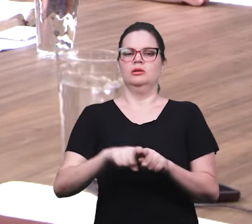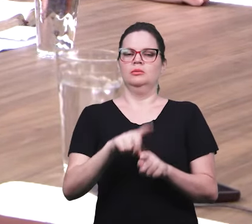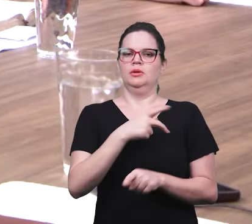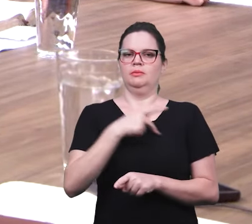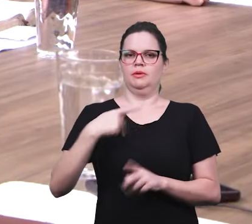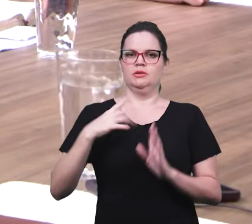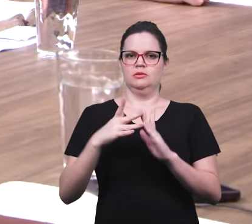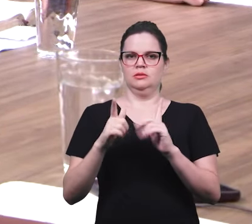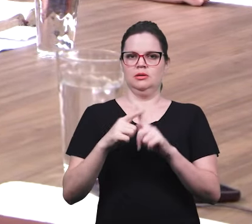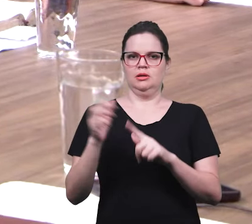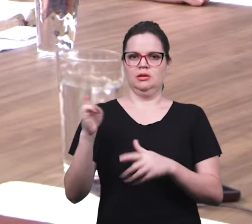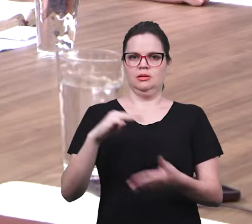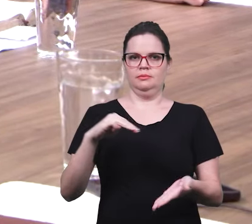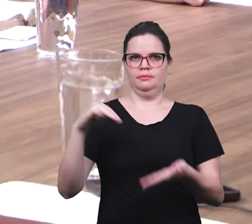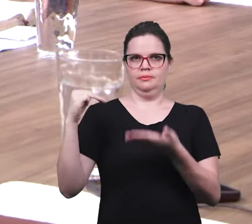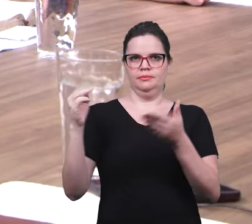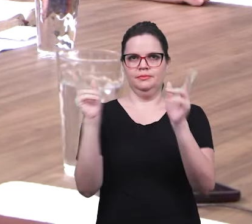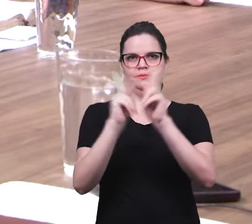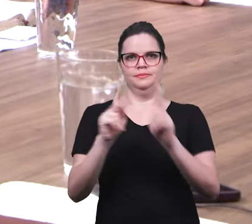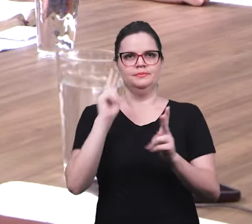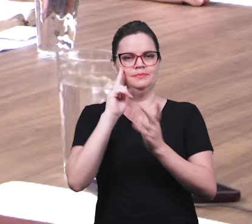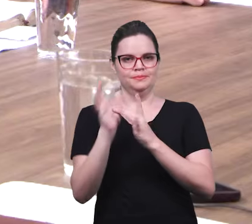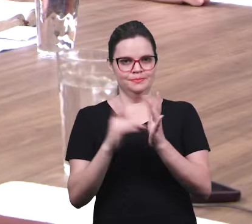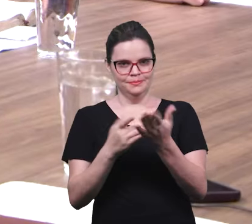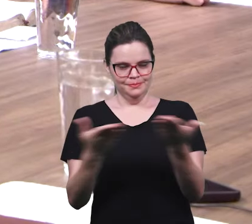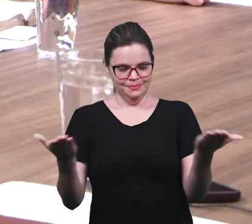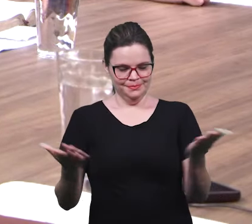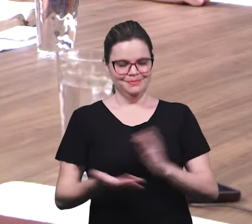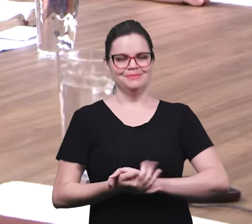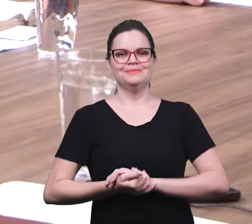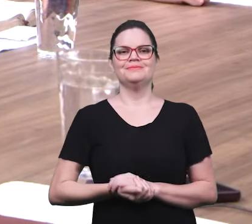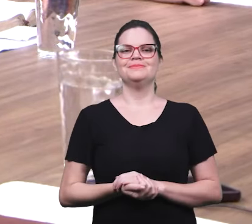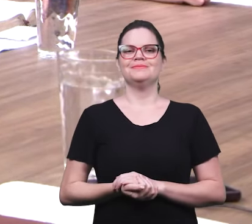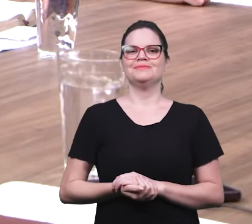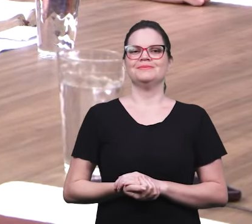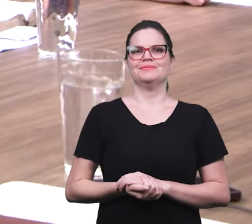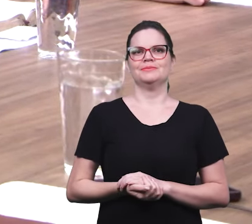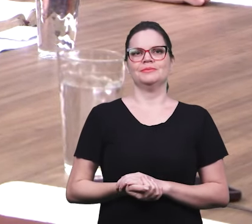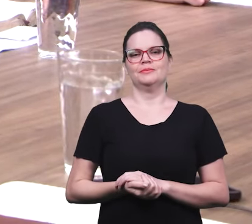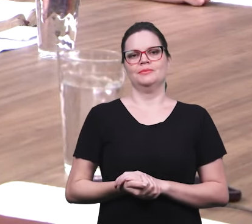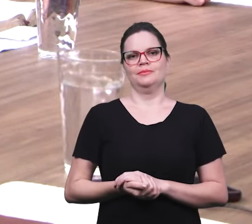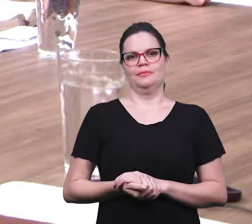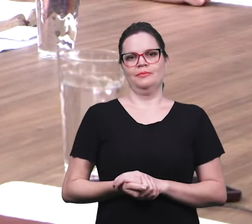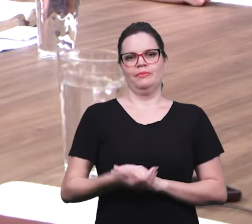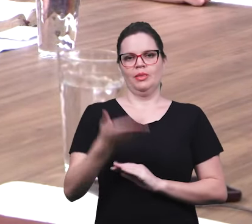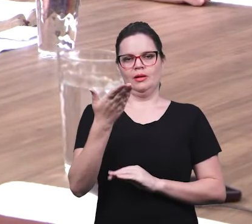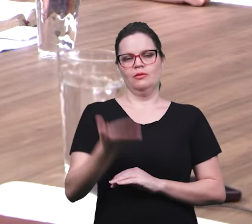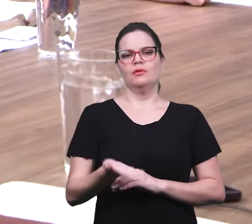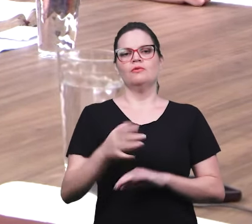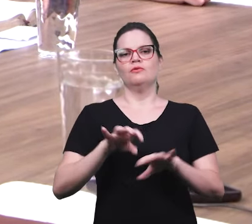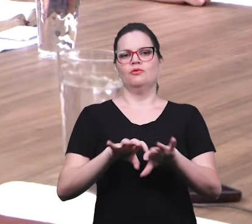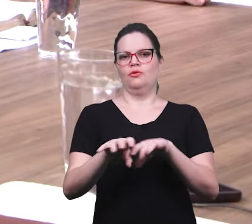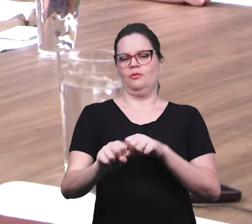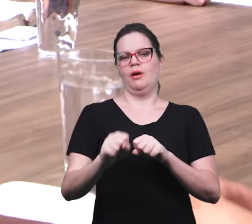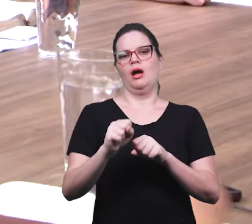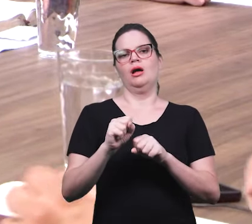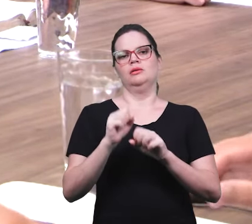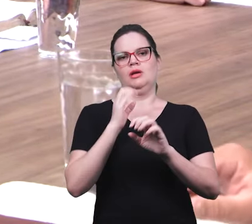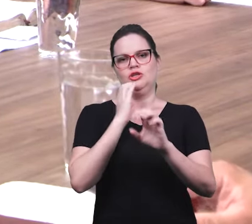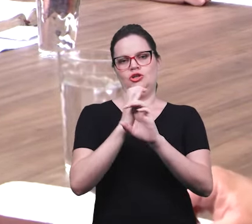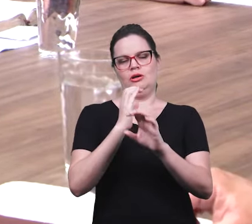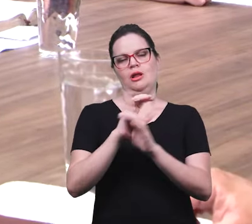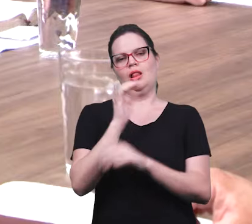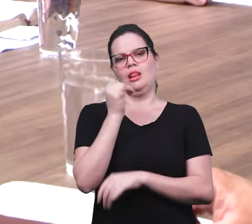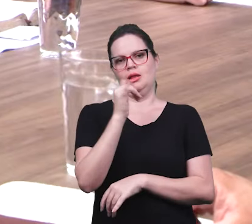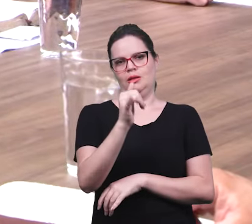Igreja Cristã Maranata. Paz do Senhor. Paz do Senhor, William. Muito bem, o Dr. Wellington, ele tem graduação em Engenharia Eletrônica, mestre